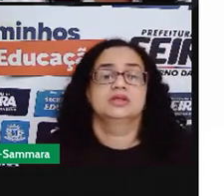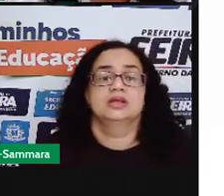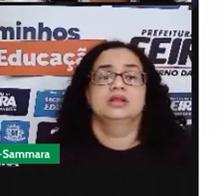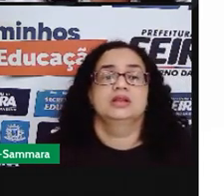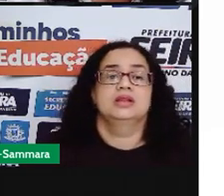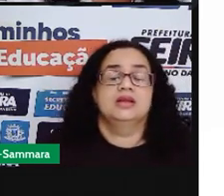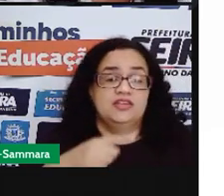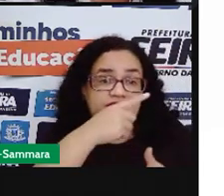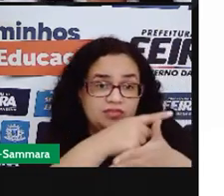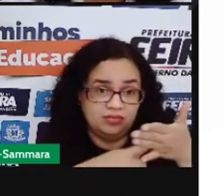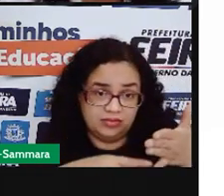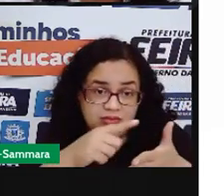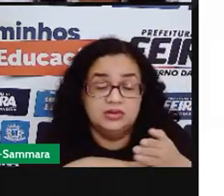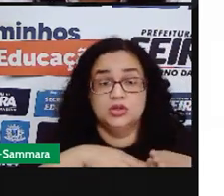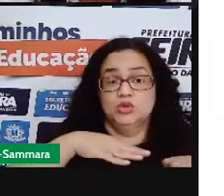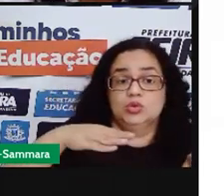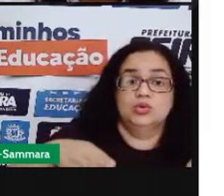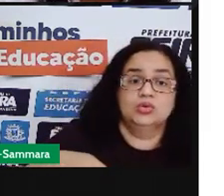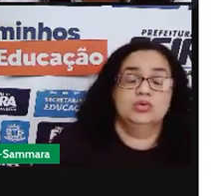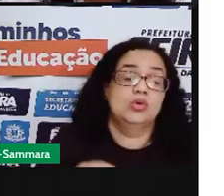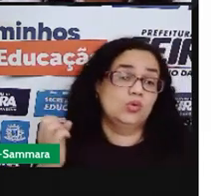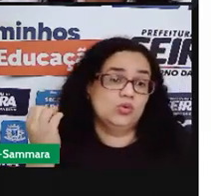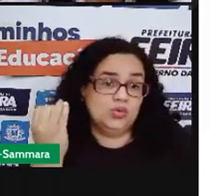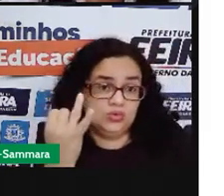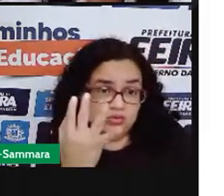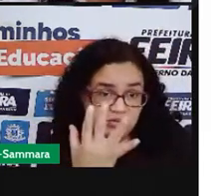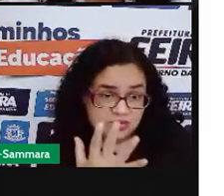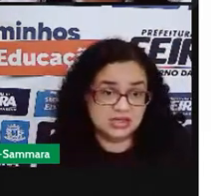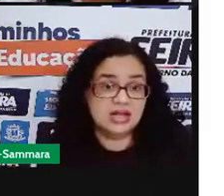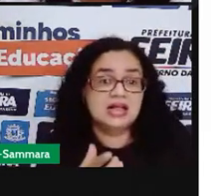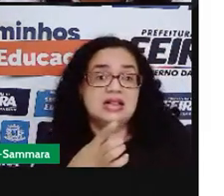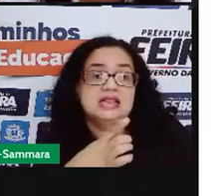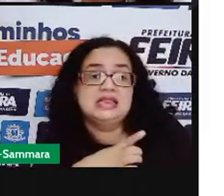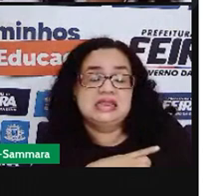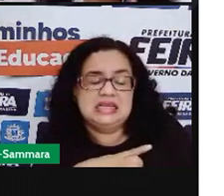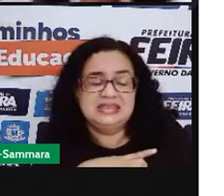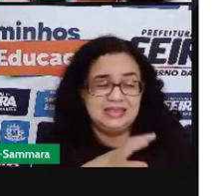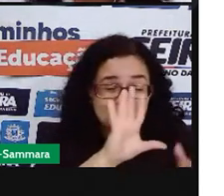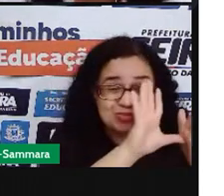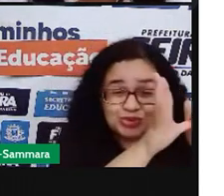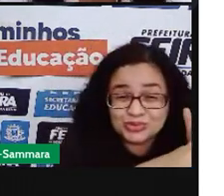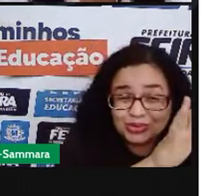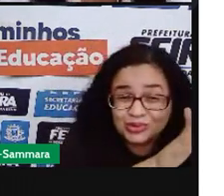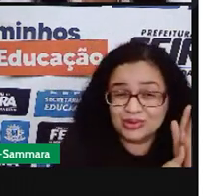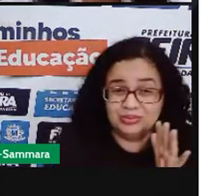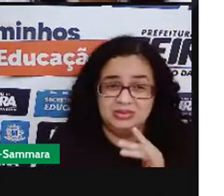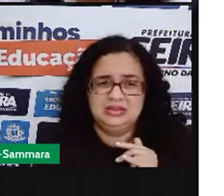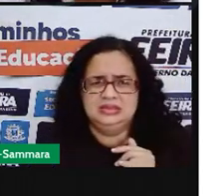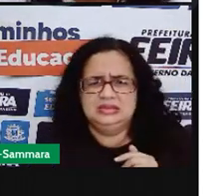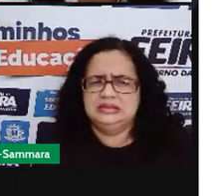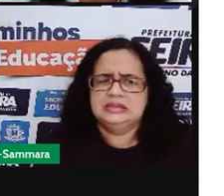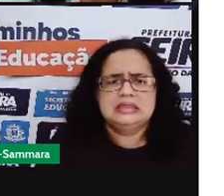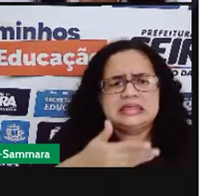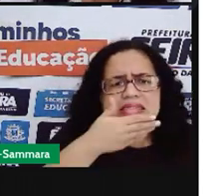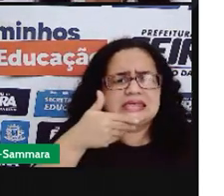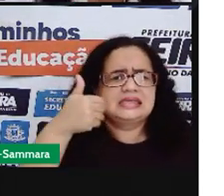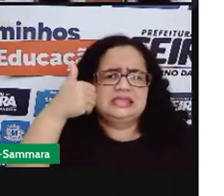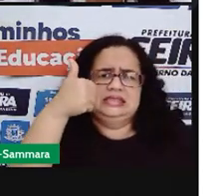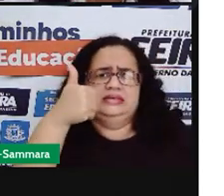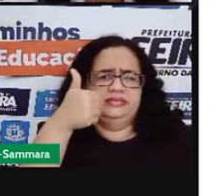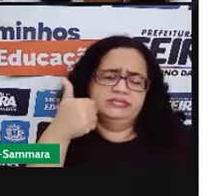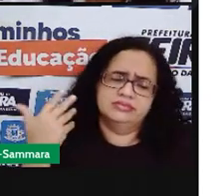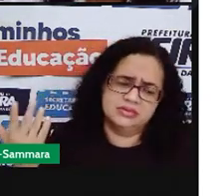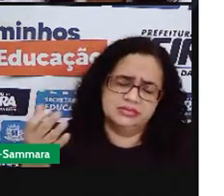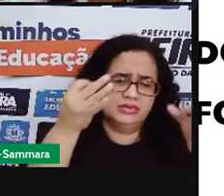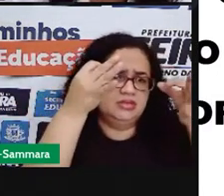impelidas a votar em um determinado candidato. E havia muita fraude. Nem sempre aquele que merecia ganhar,